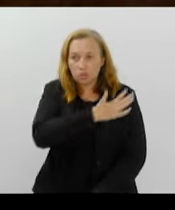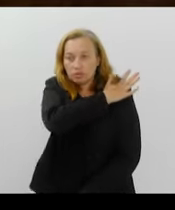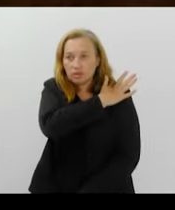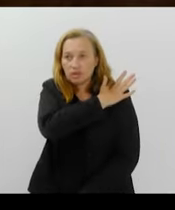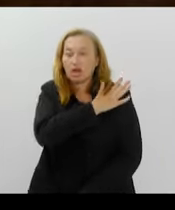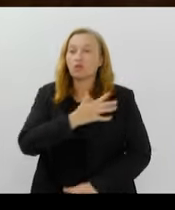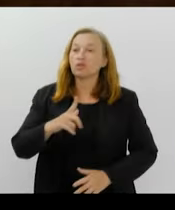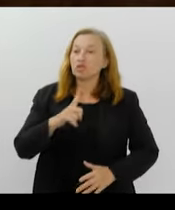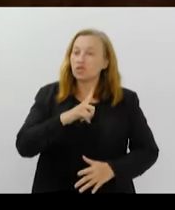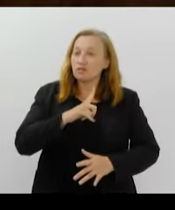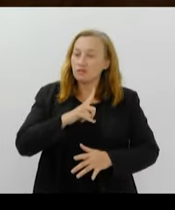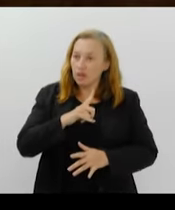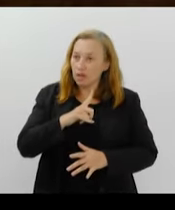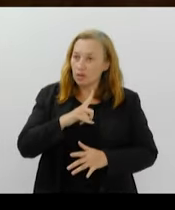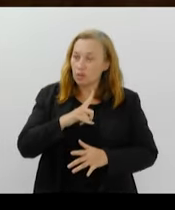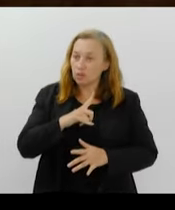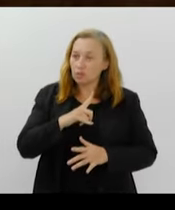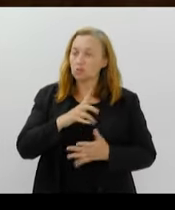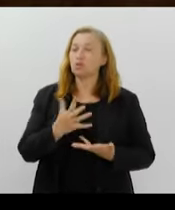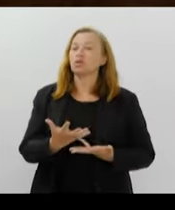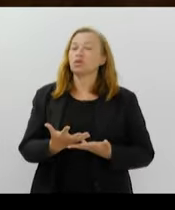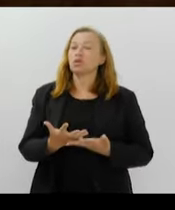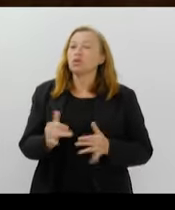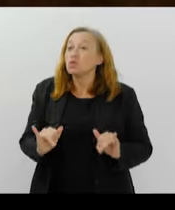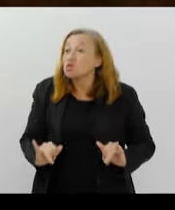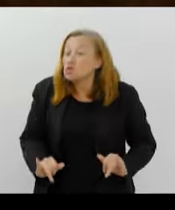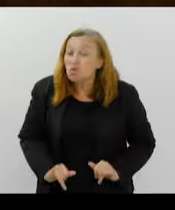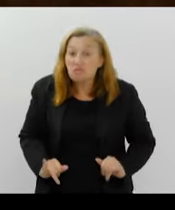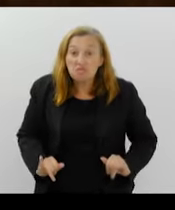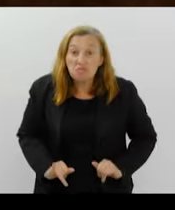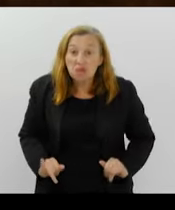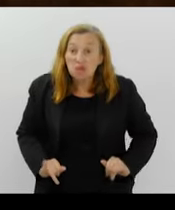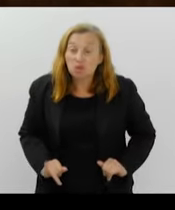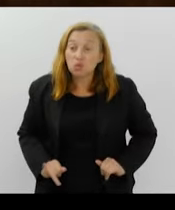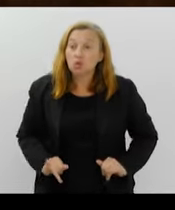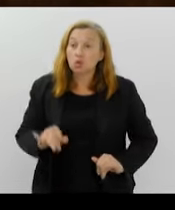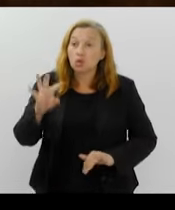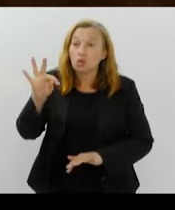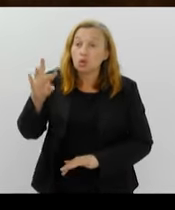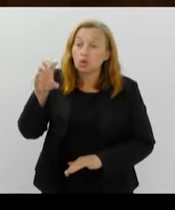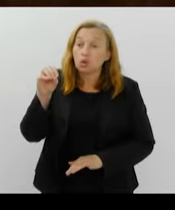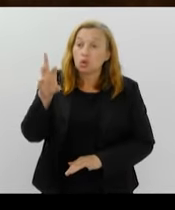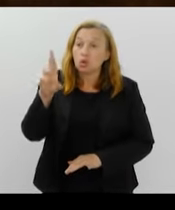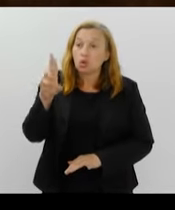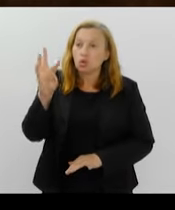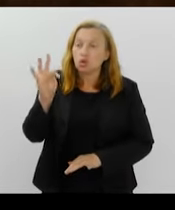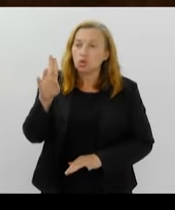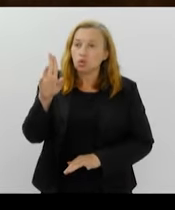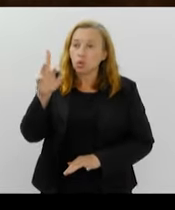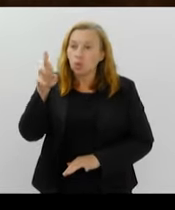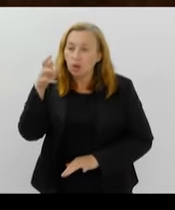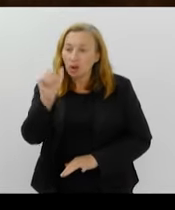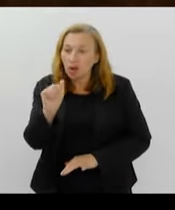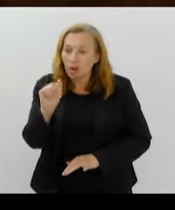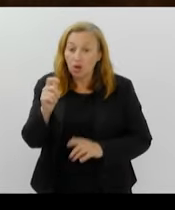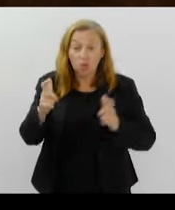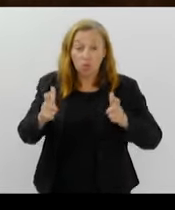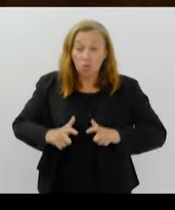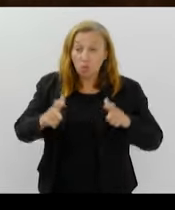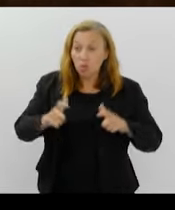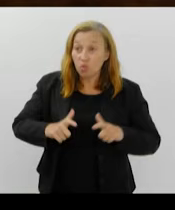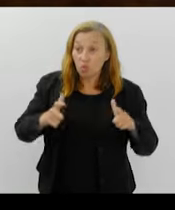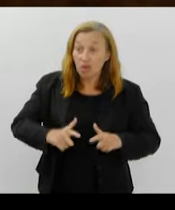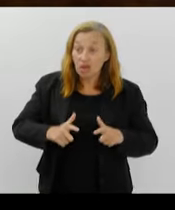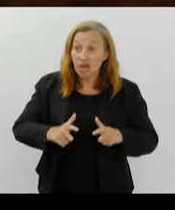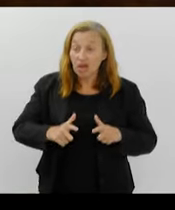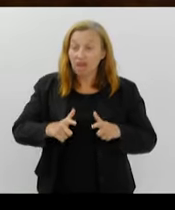torturas incineração de corpos onde foi né lá na usina cambaíba o um espaço de terror de estado